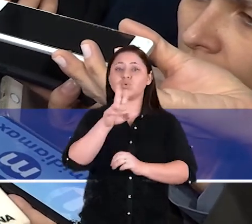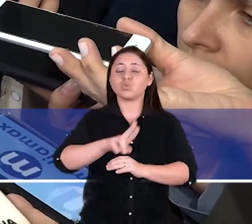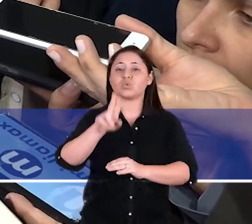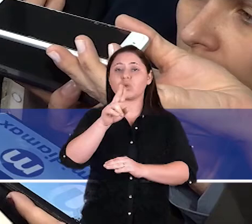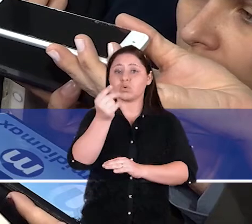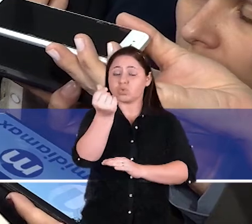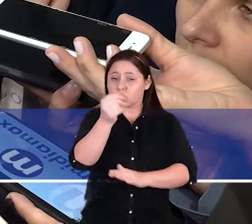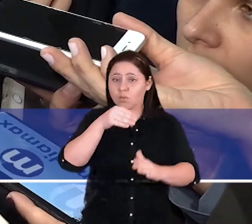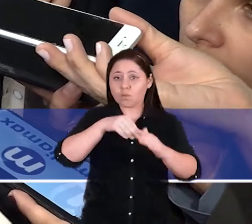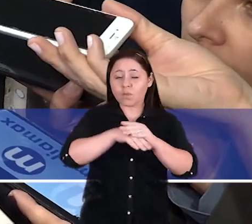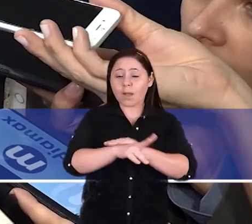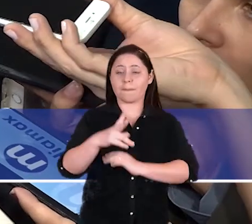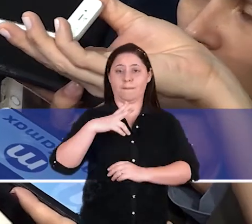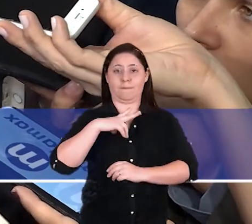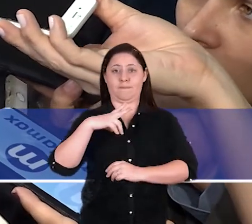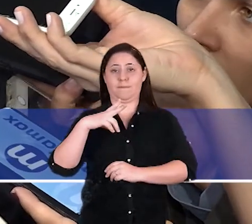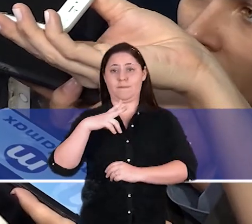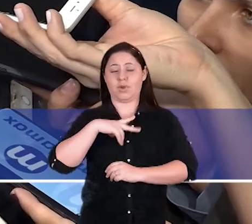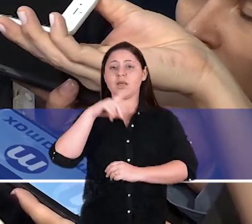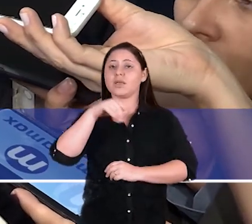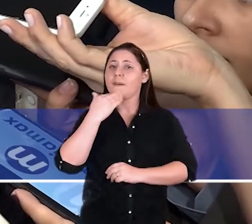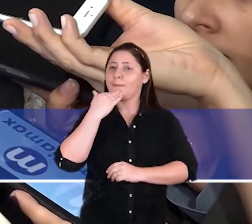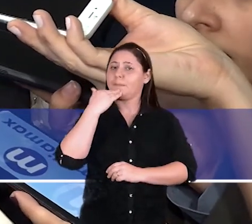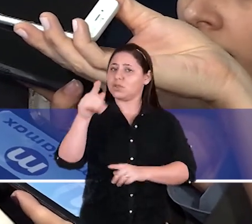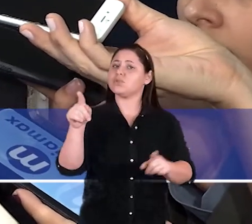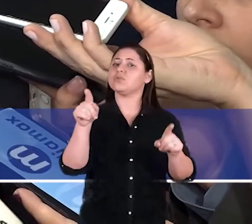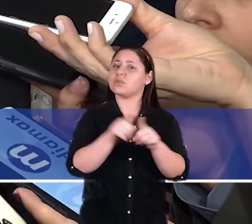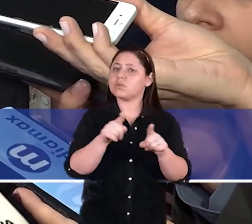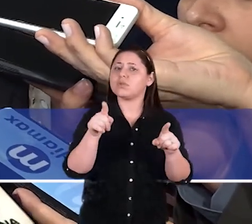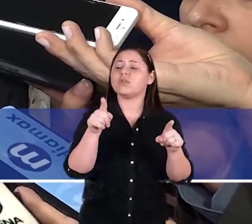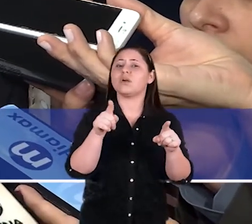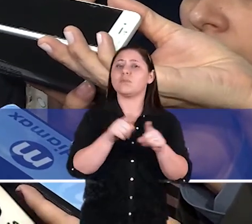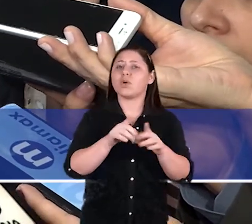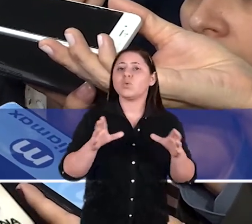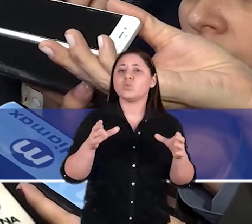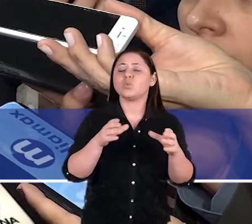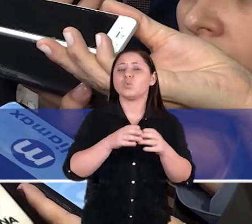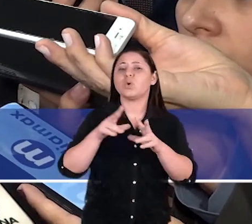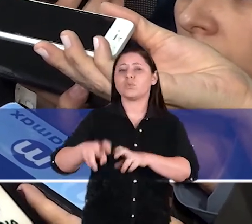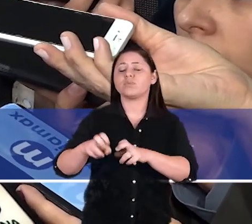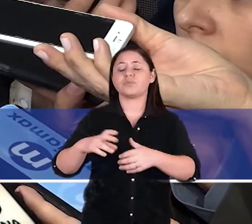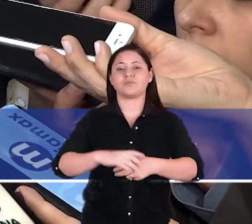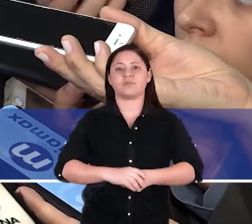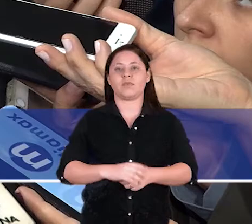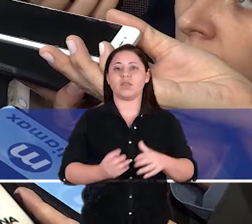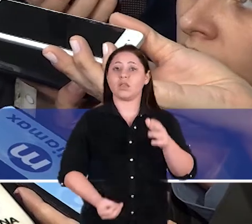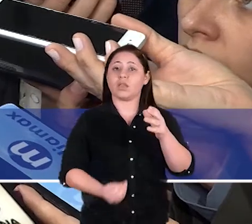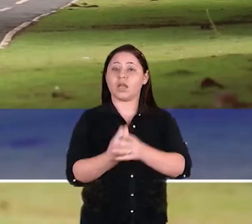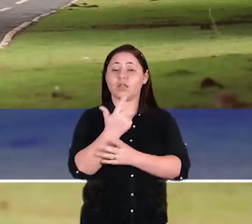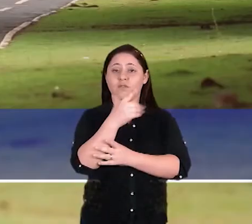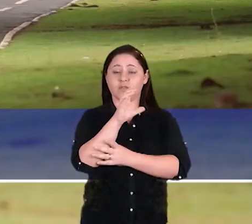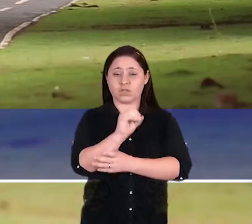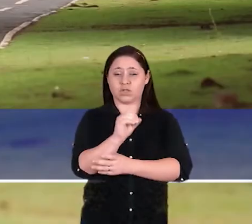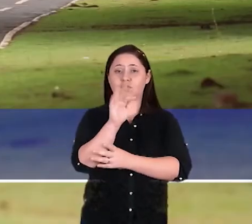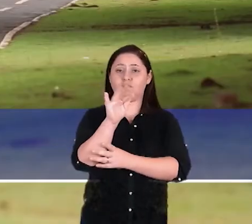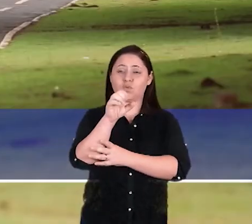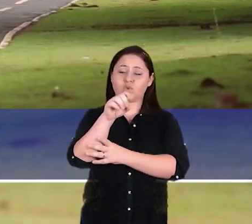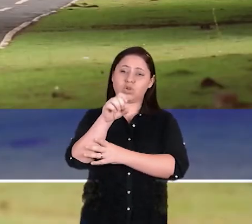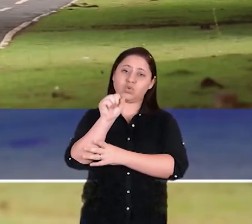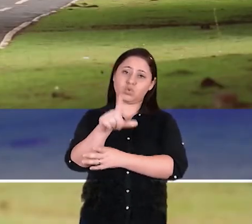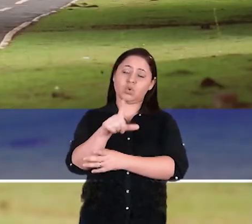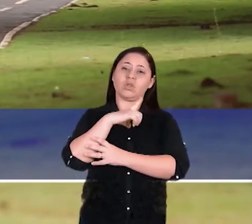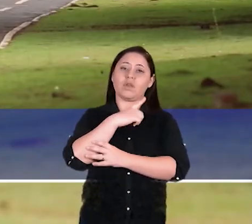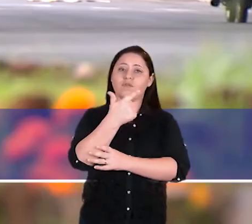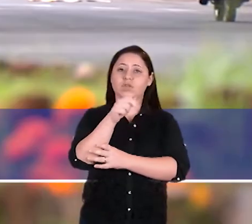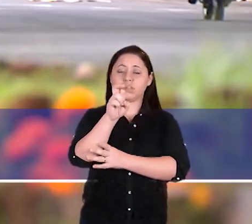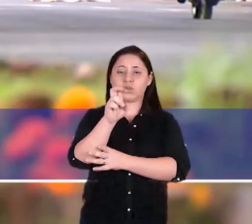poder irrigar financeiramente o fundo privado, que é um pedido, inclusive, do setor produtivo. Criado há 20